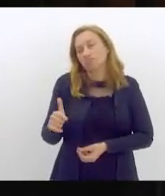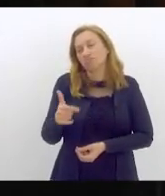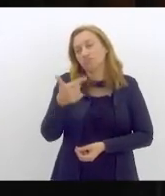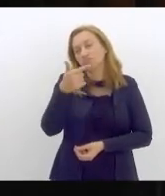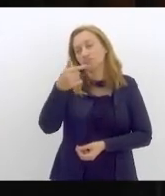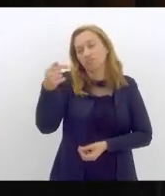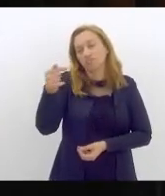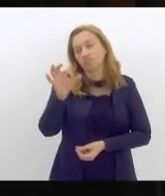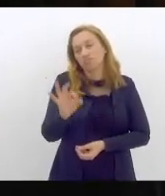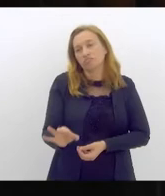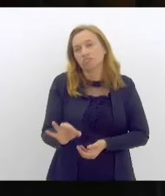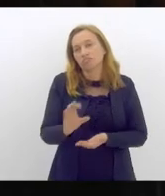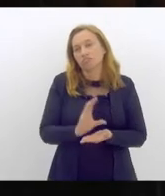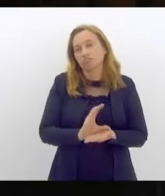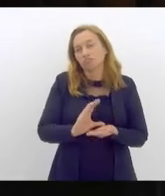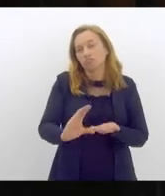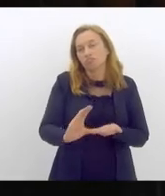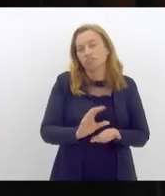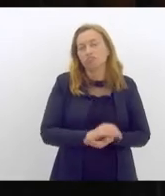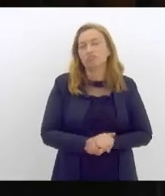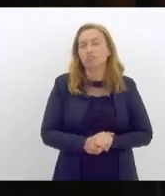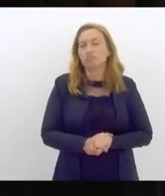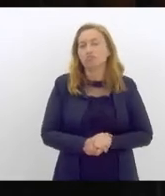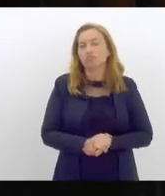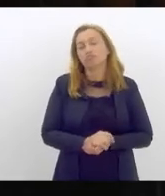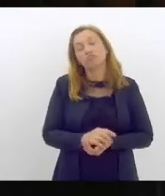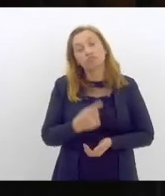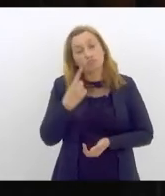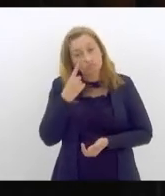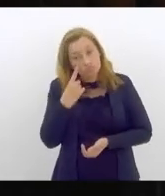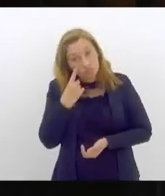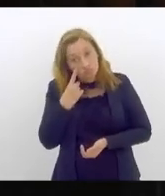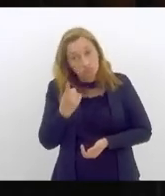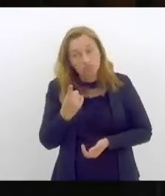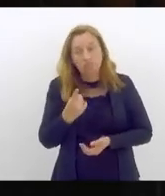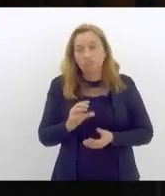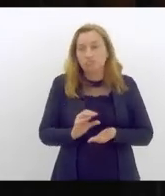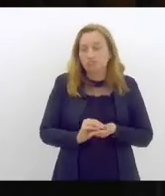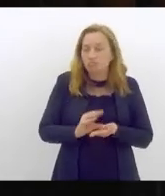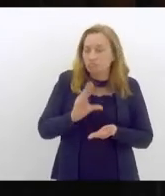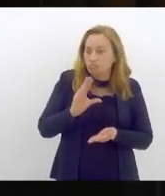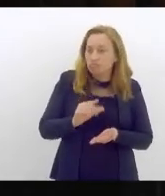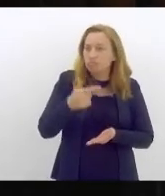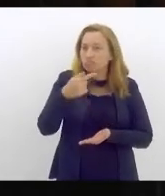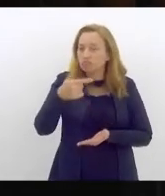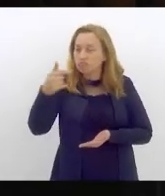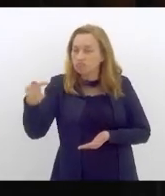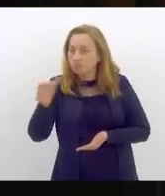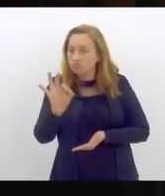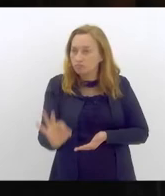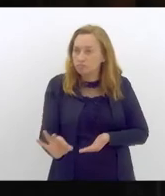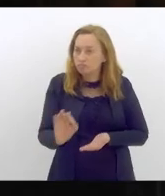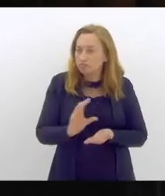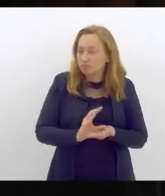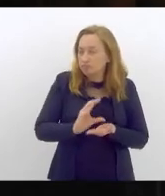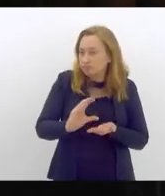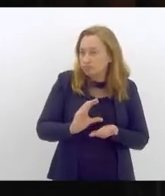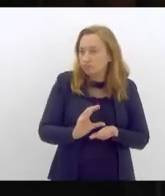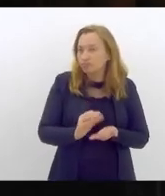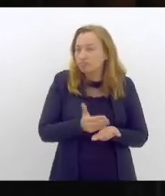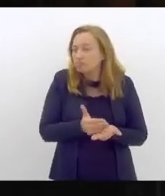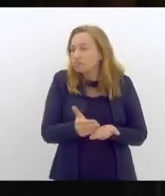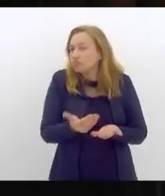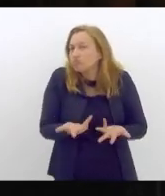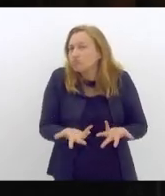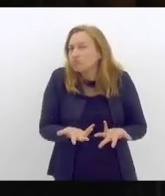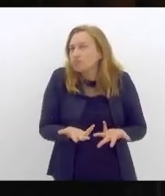desses recursos aplicados e quando a gente olha para esse volume de 27% de um recurso Inicial